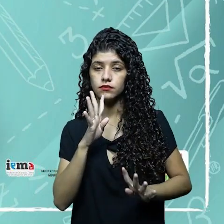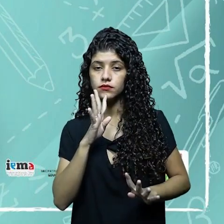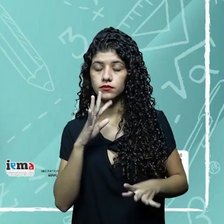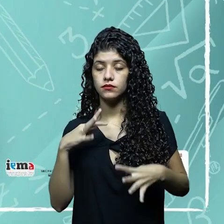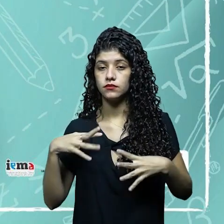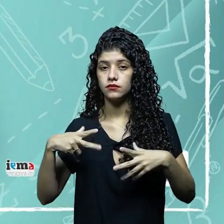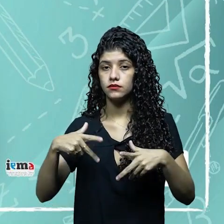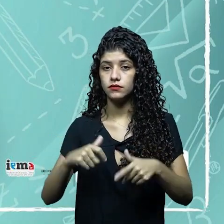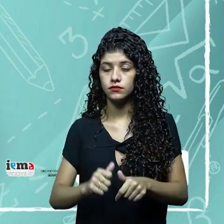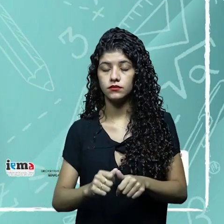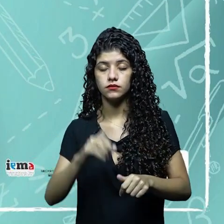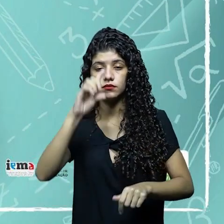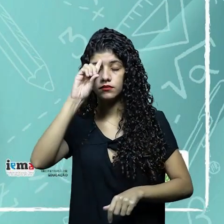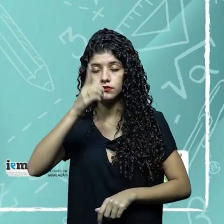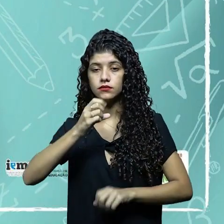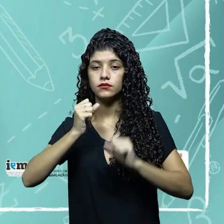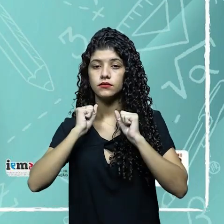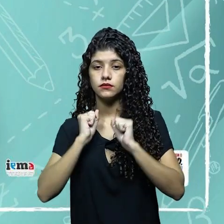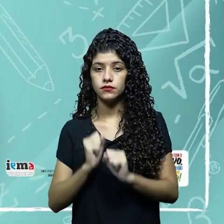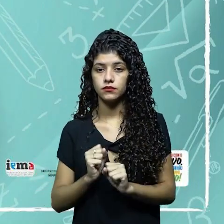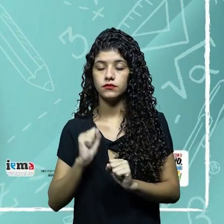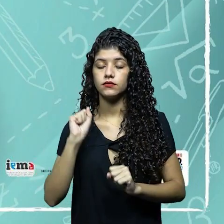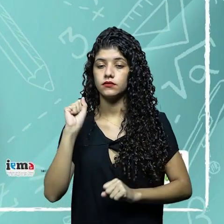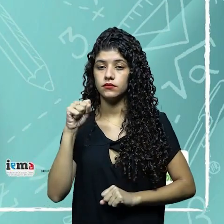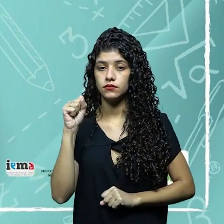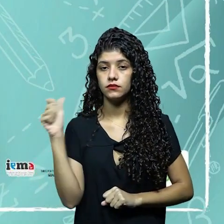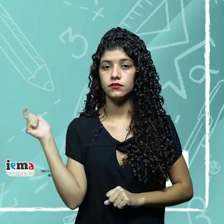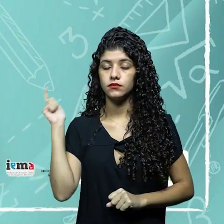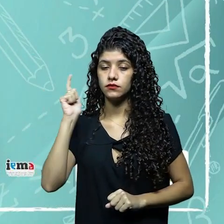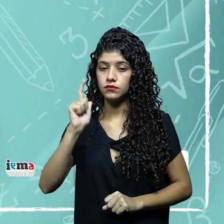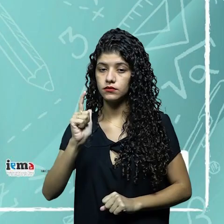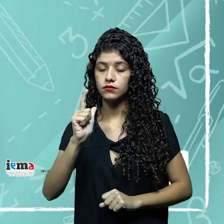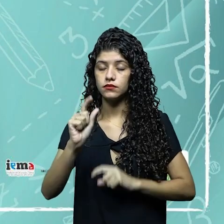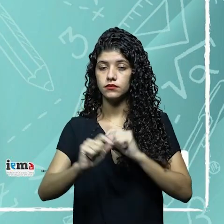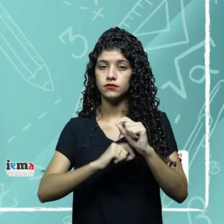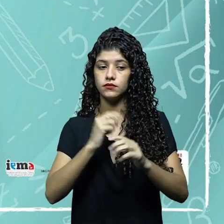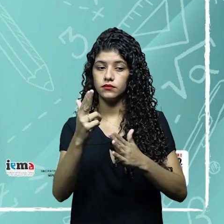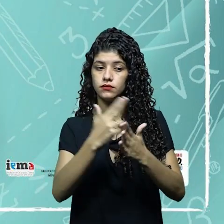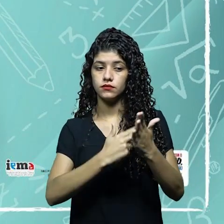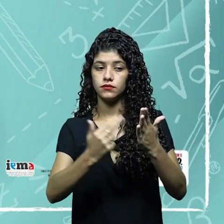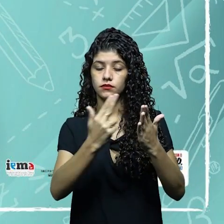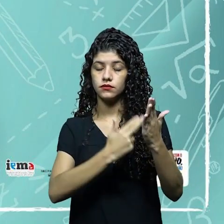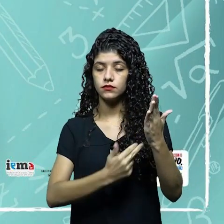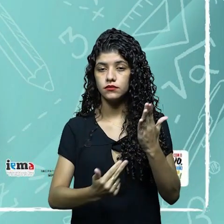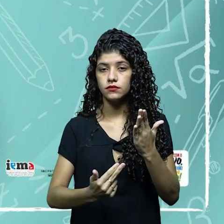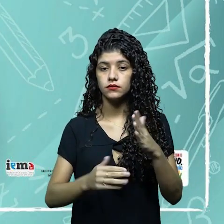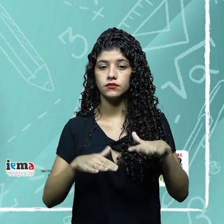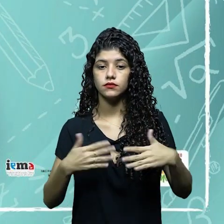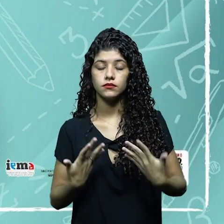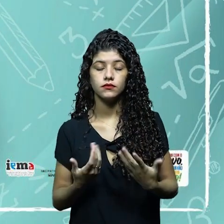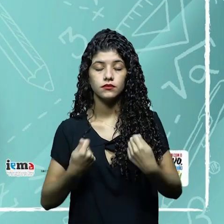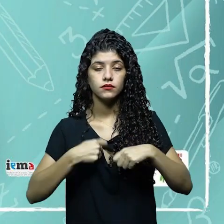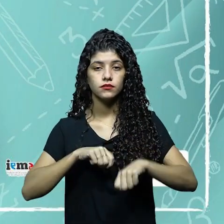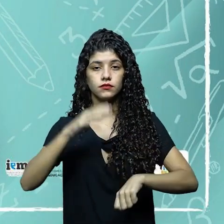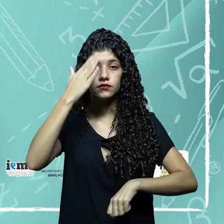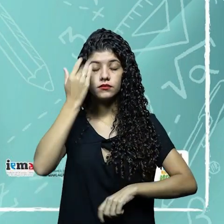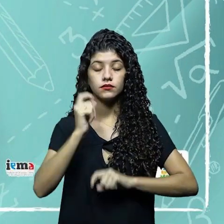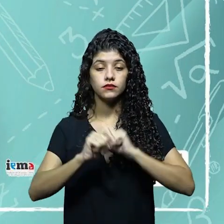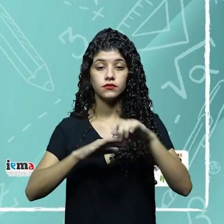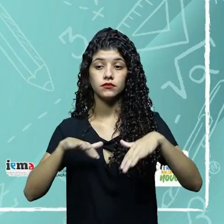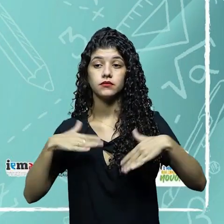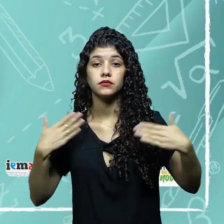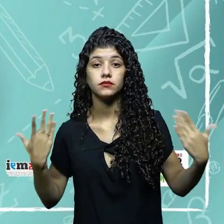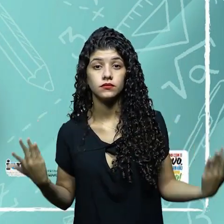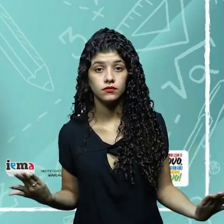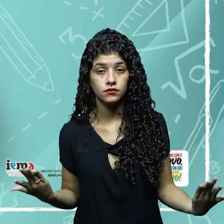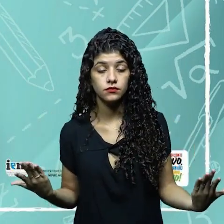conhecendo todos os teus comandos, vai ser possível você fazer o teu desenho, tá? E aí o que você precisa saber